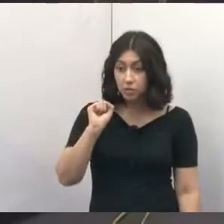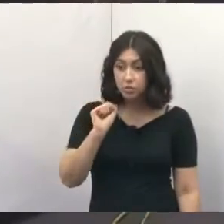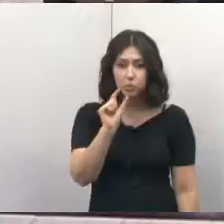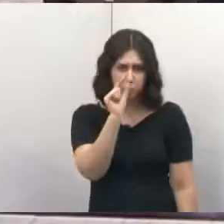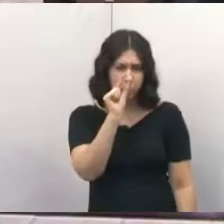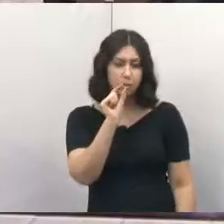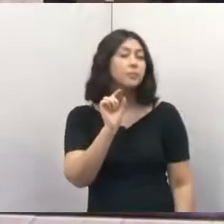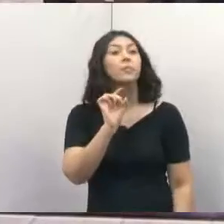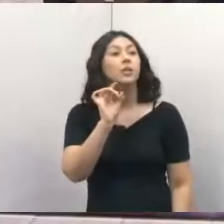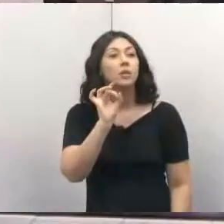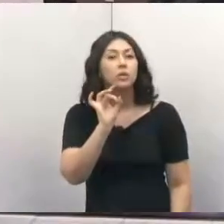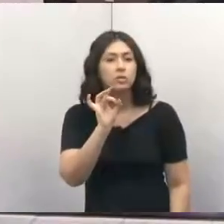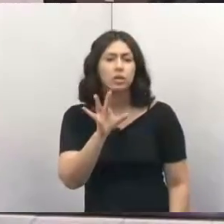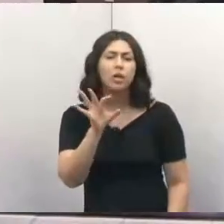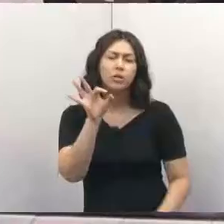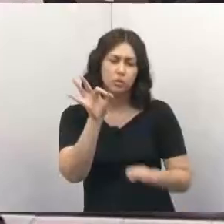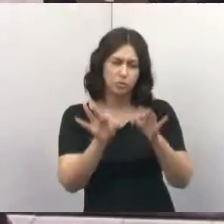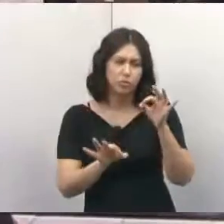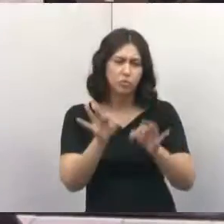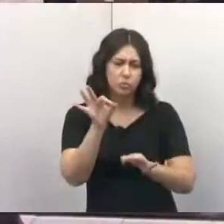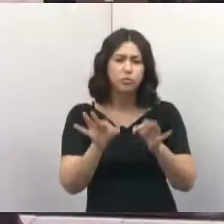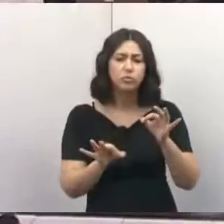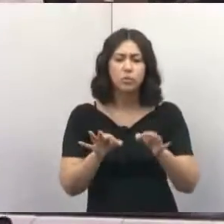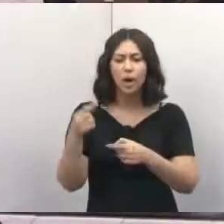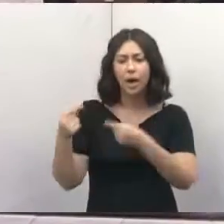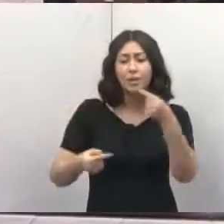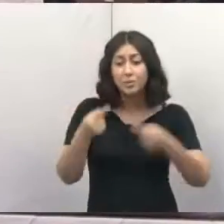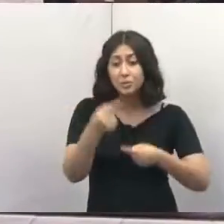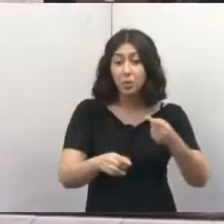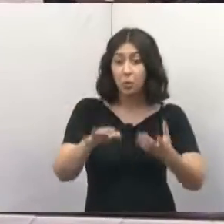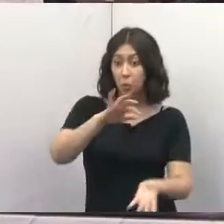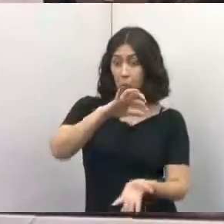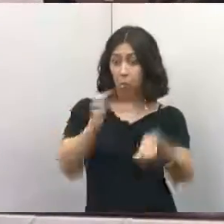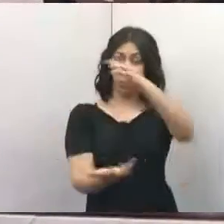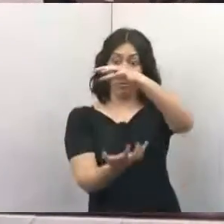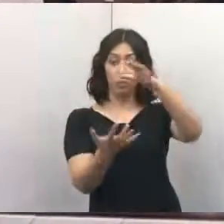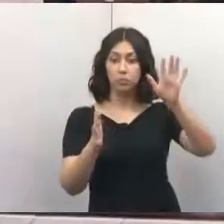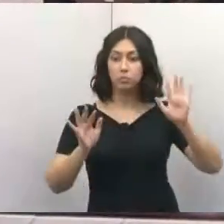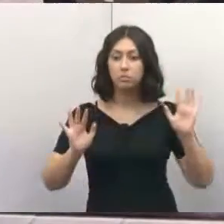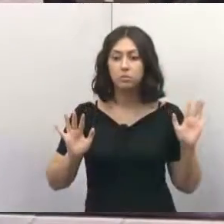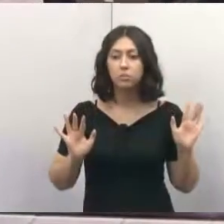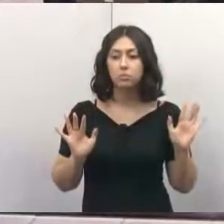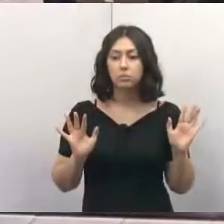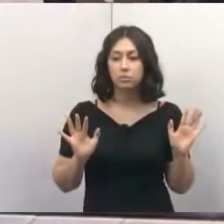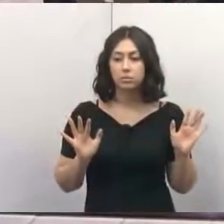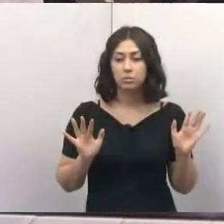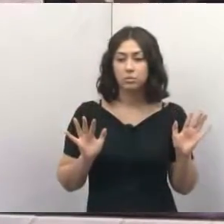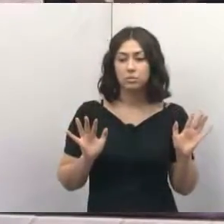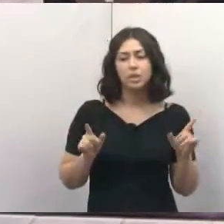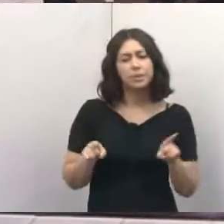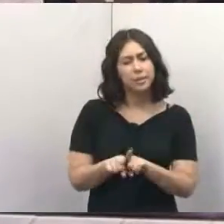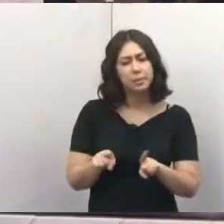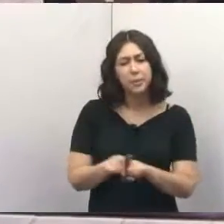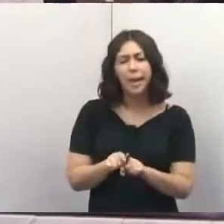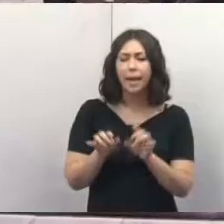uma parte. Então, para a gente deixar também justo, que a discussão virou da água para o vinho aqui, mas também não é justo falar que você